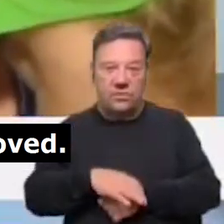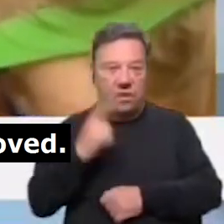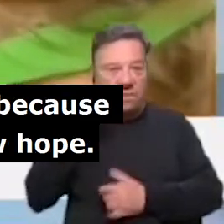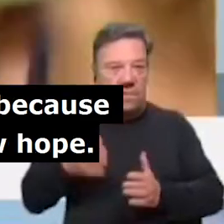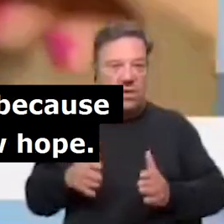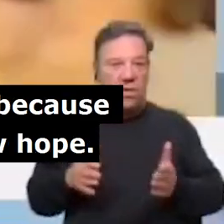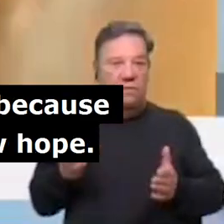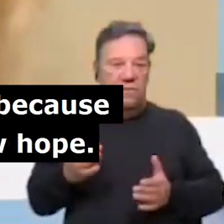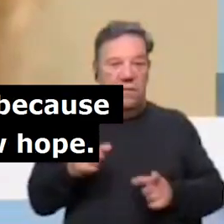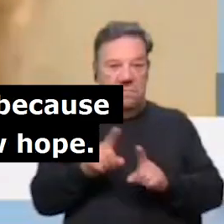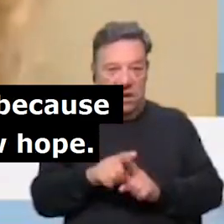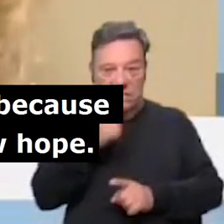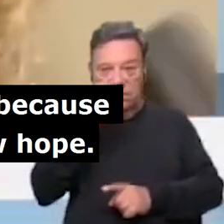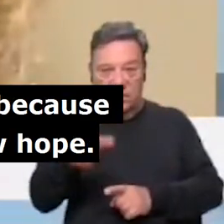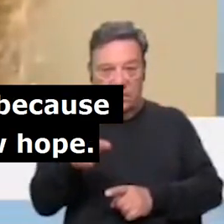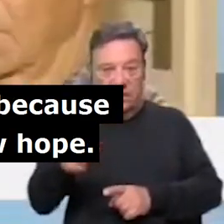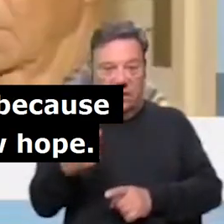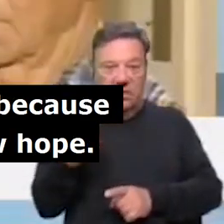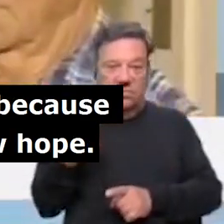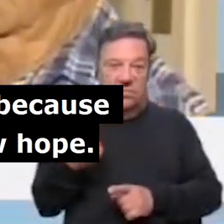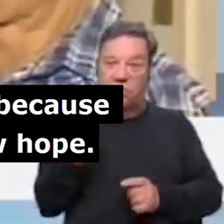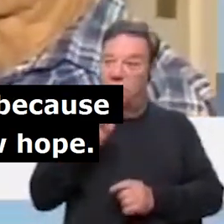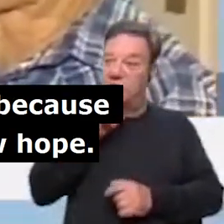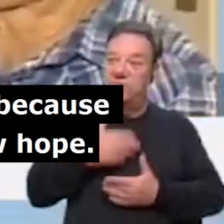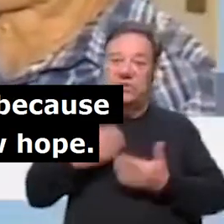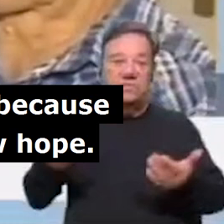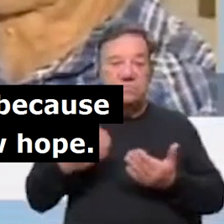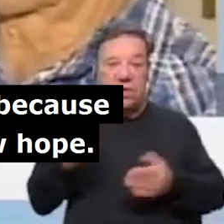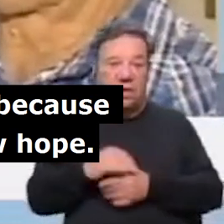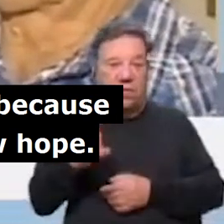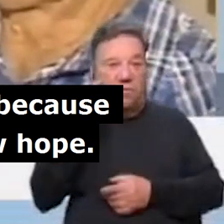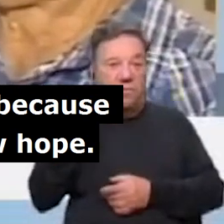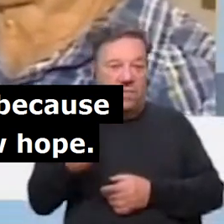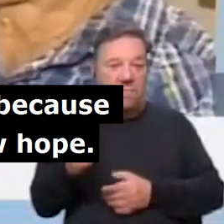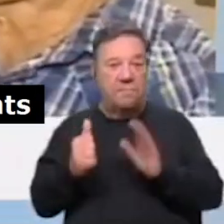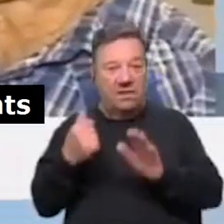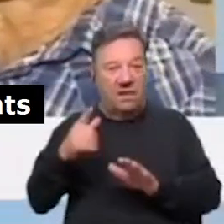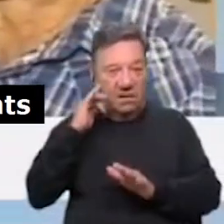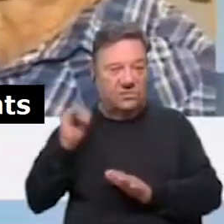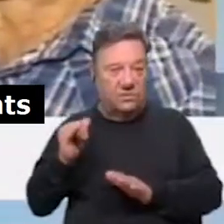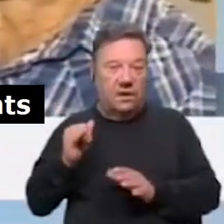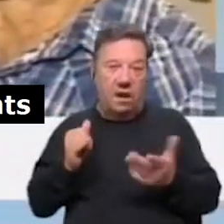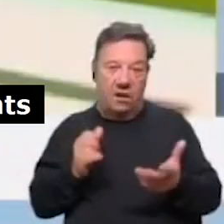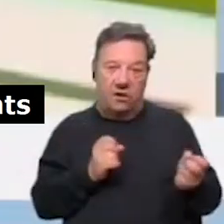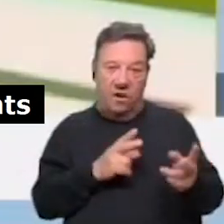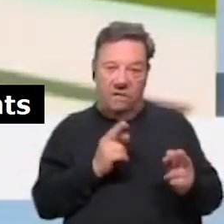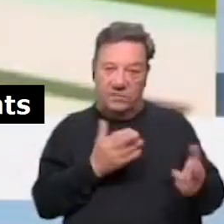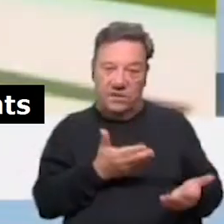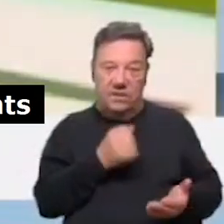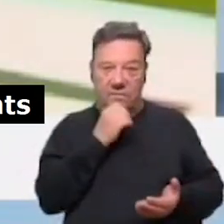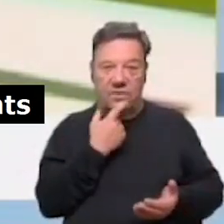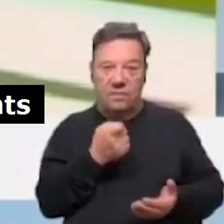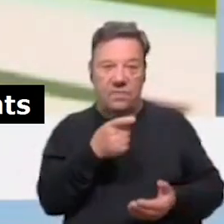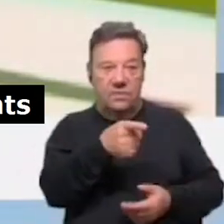melhoraram portanto mesmo naqueles para para os quais não havia solução porque ouvem bem e têm zumbido há uma nova esperança portanto toca a